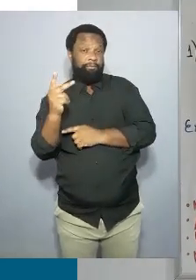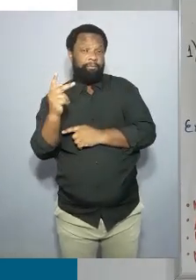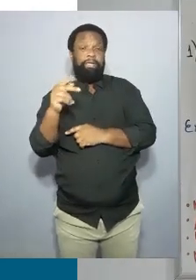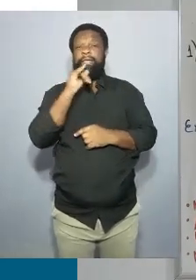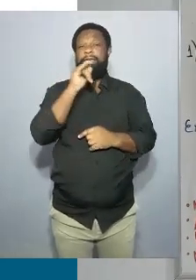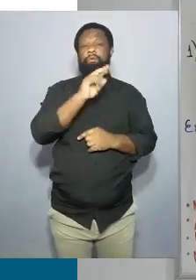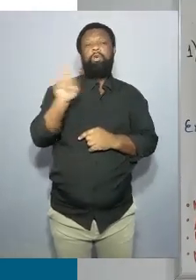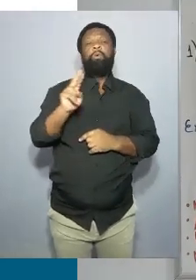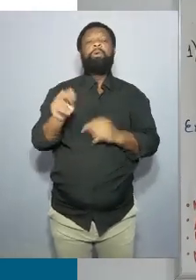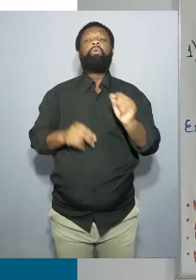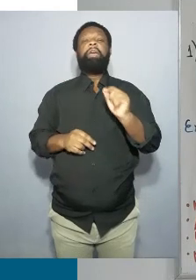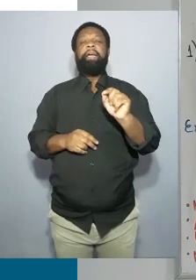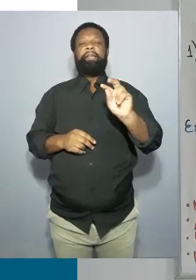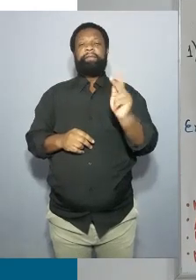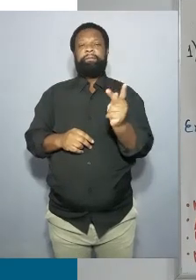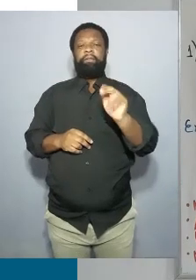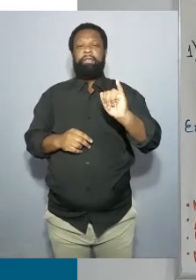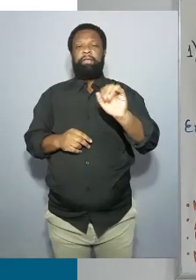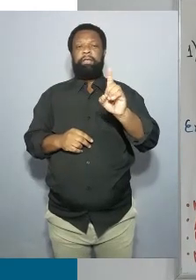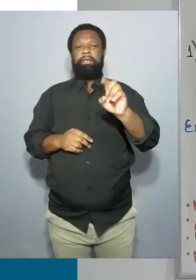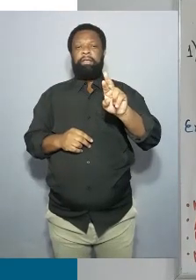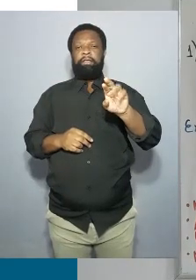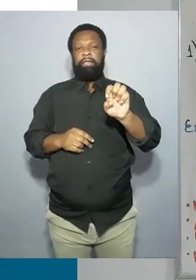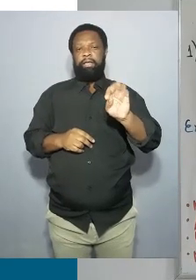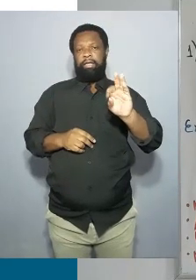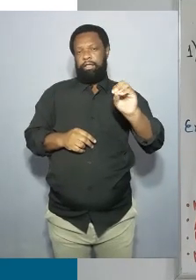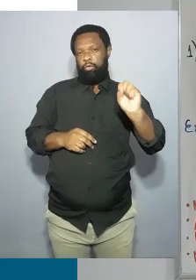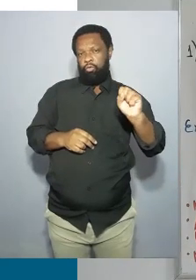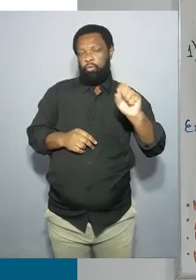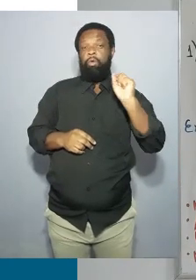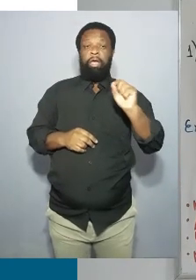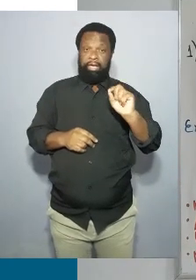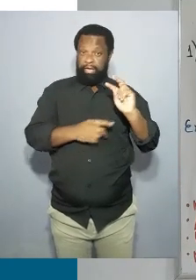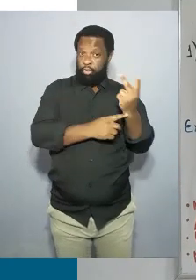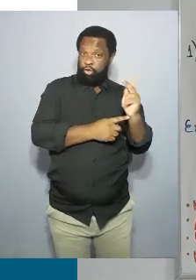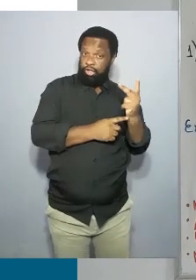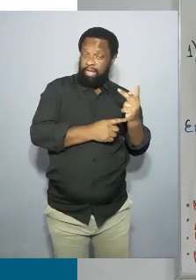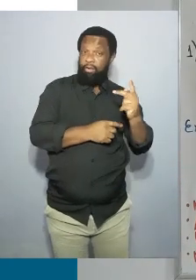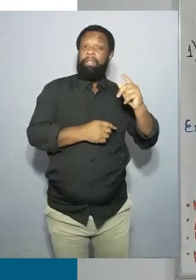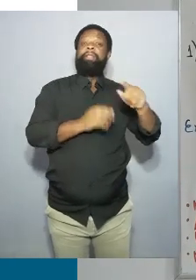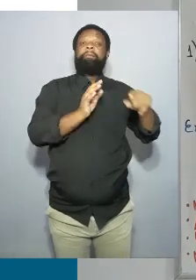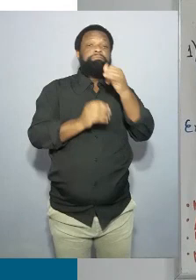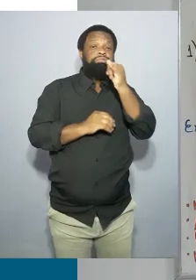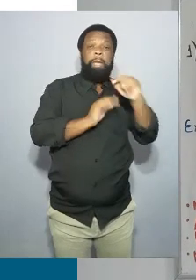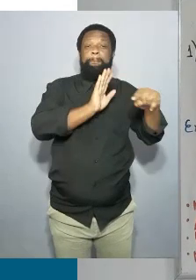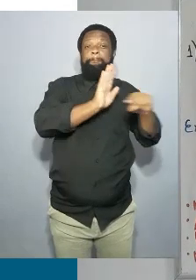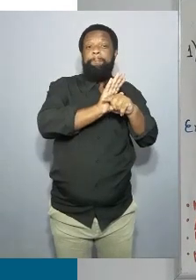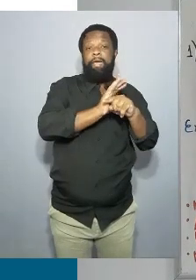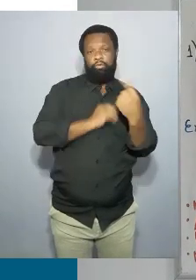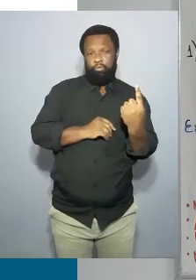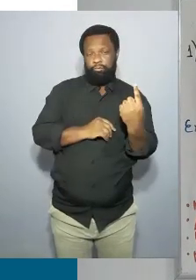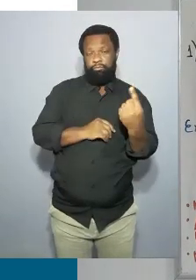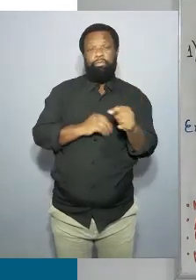dos hidretos. Então, pessoal, como eu coloquei aqui para vocês, o hidrogênio ele apresenta essa carga -1.